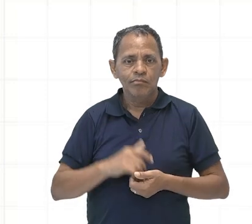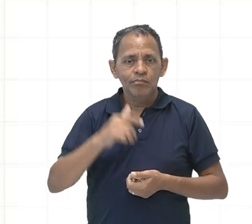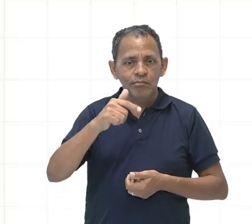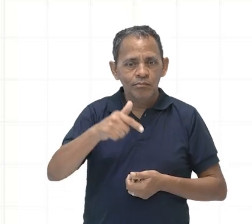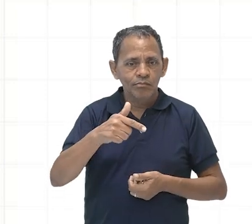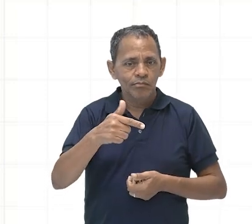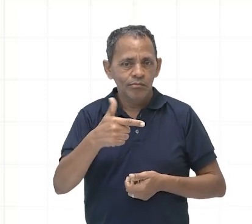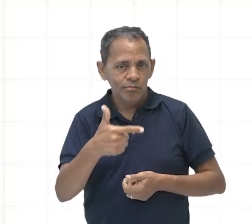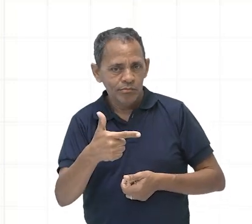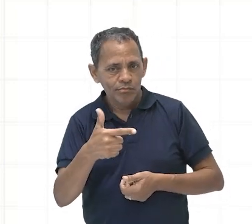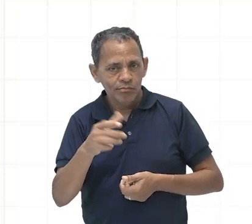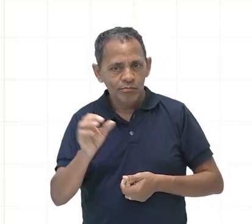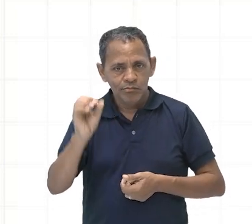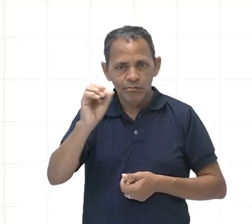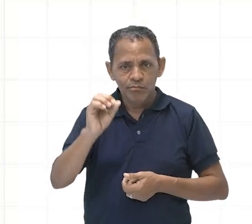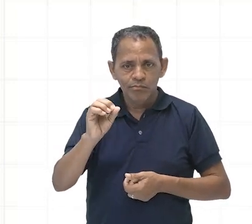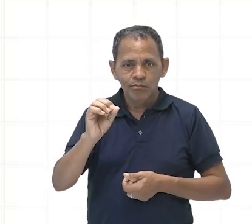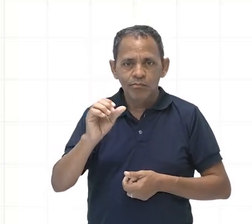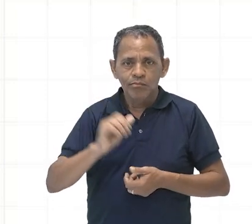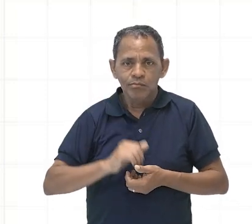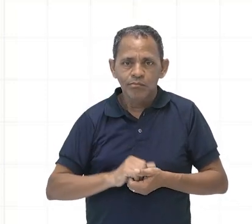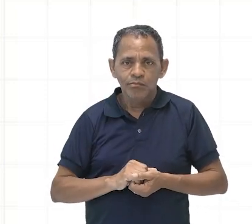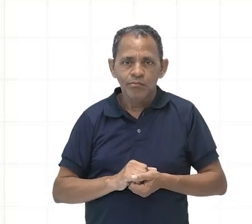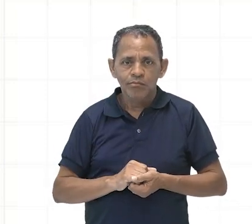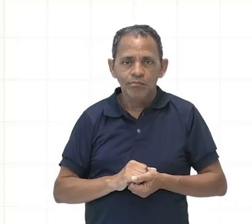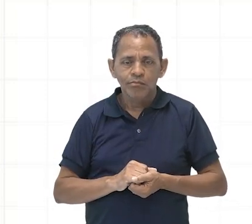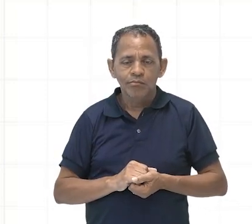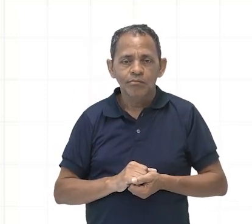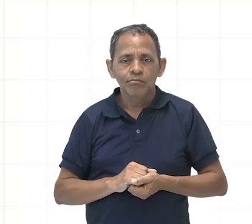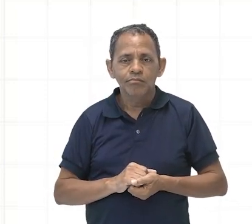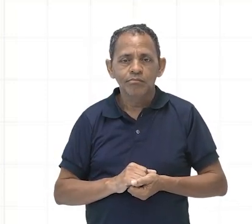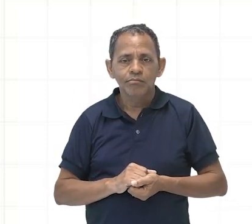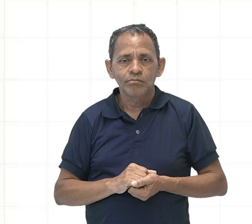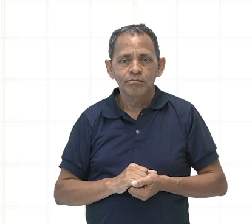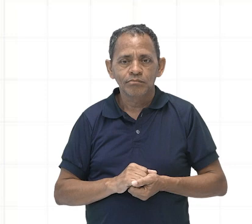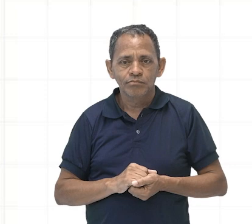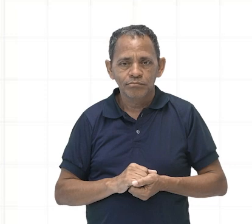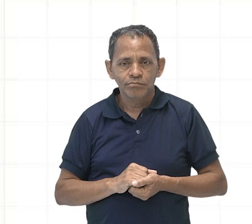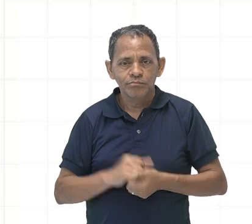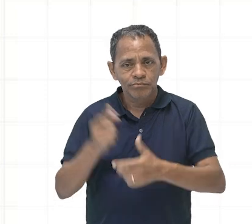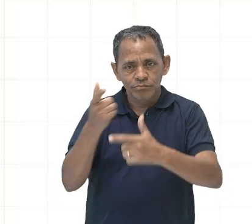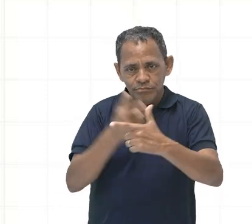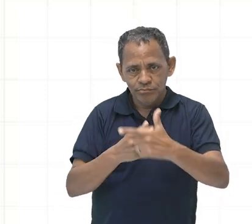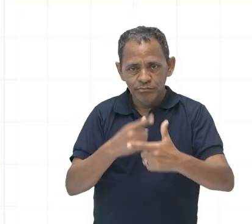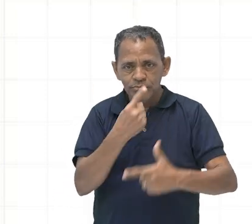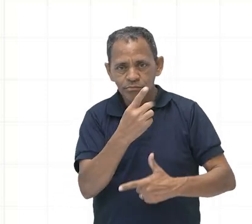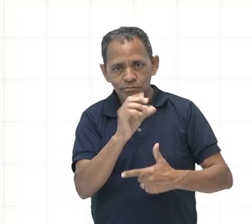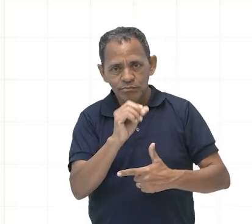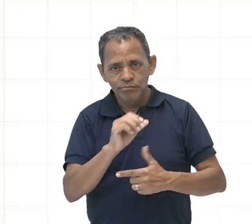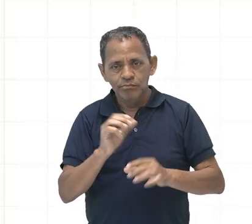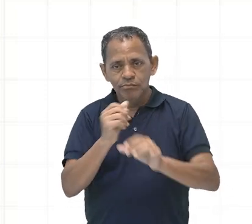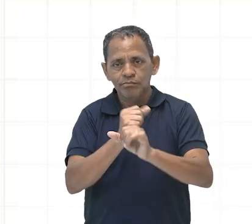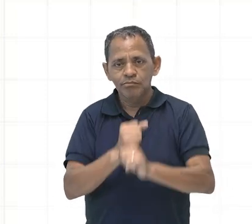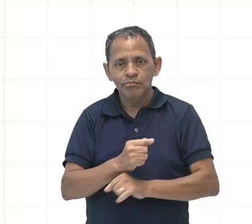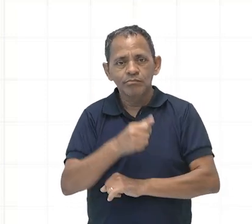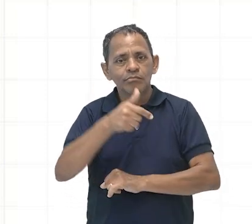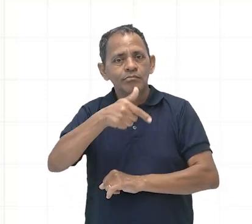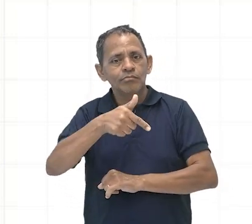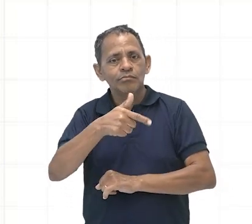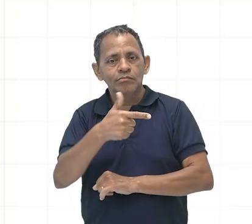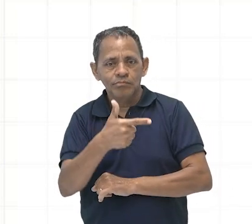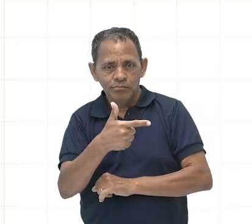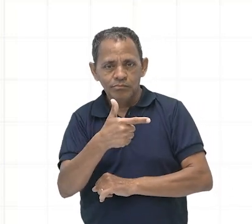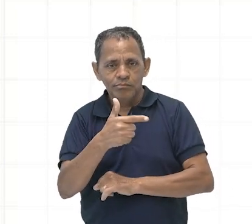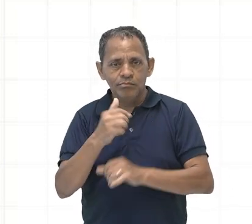72 graus, certo? Dividido por 10, dividido por 10, 72 graus. E